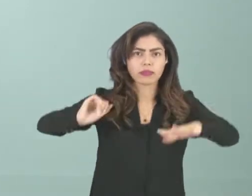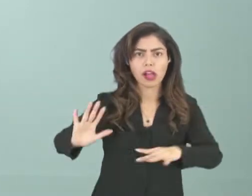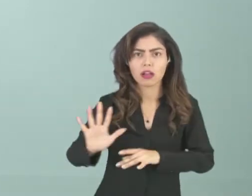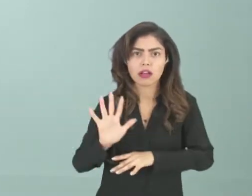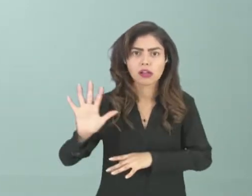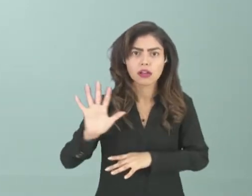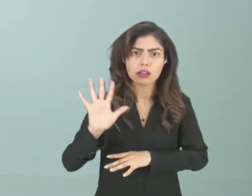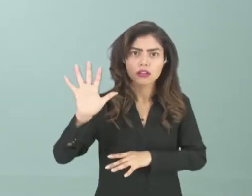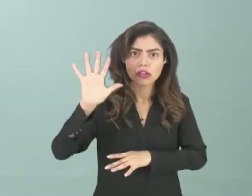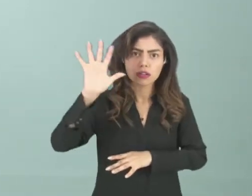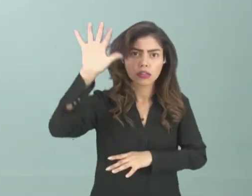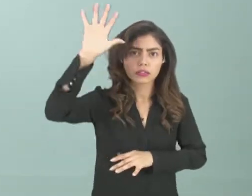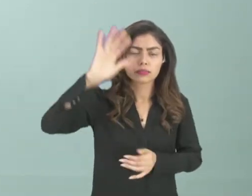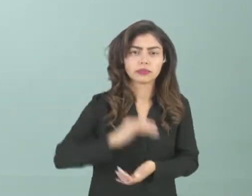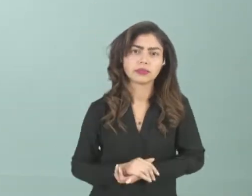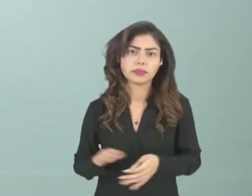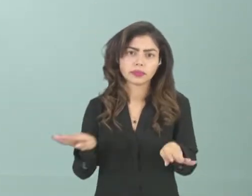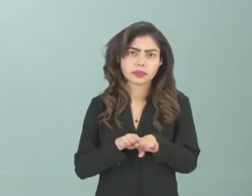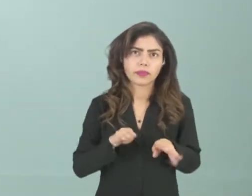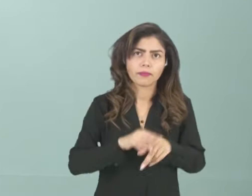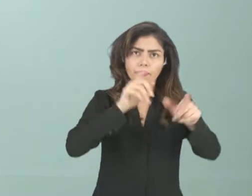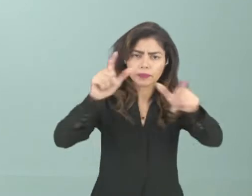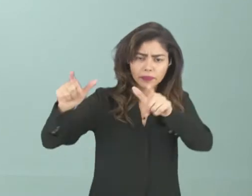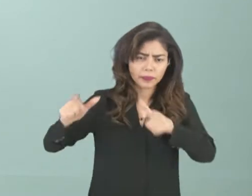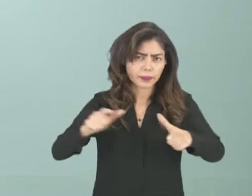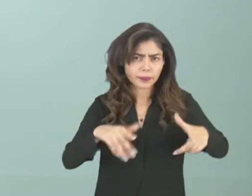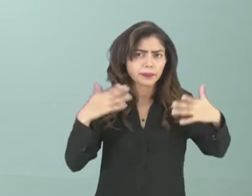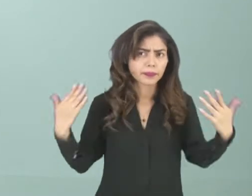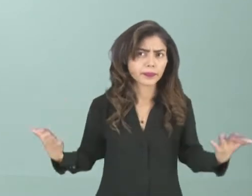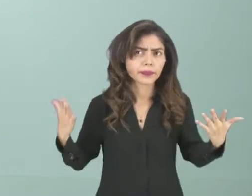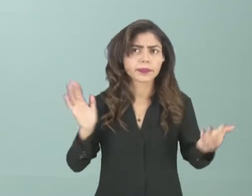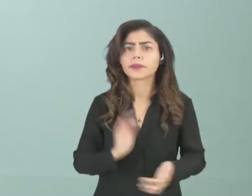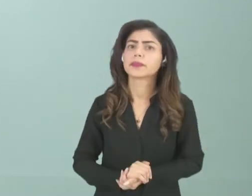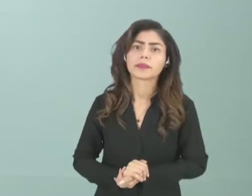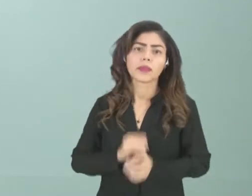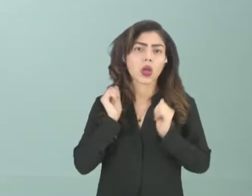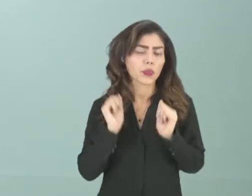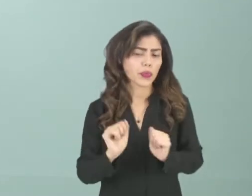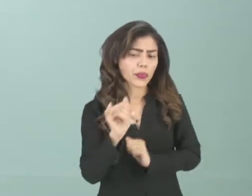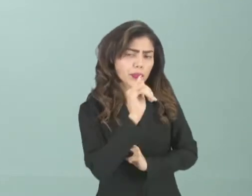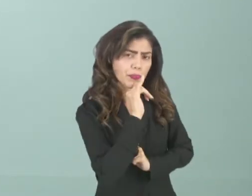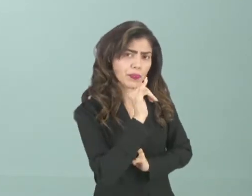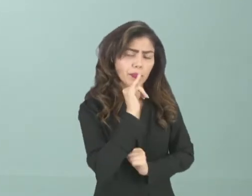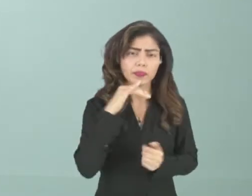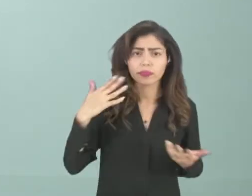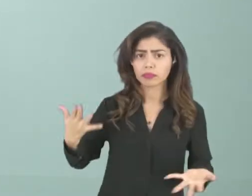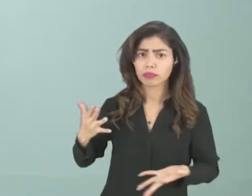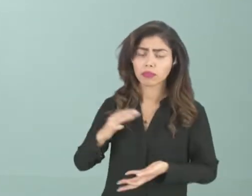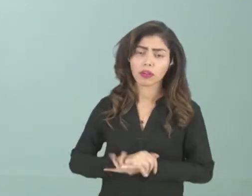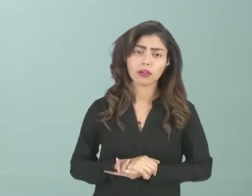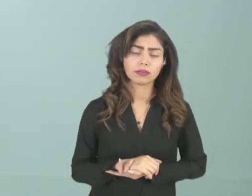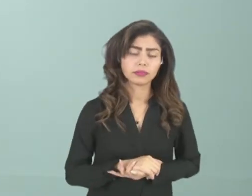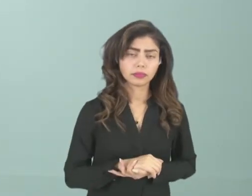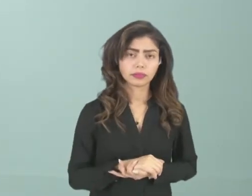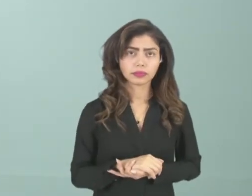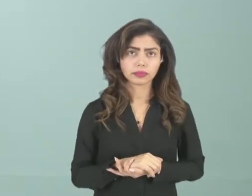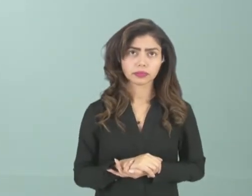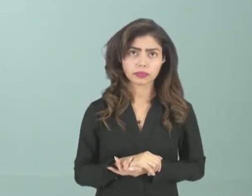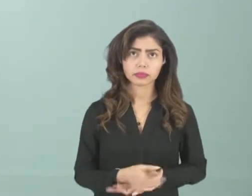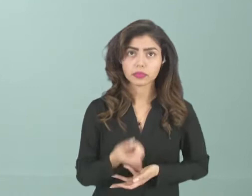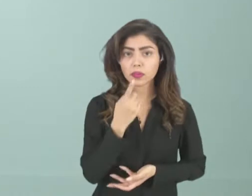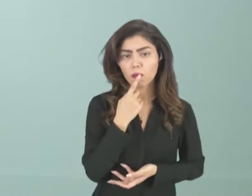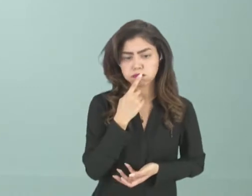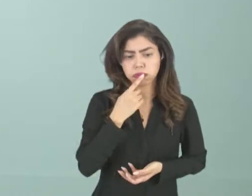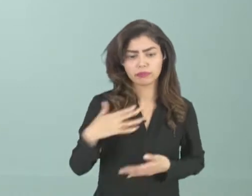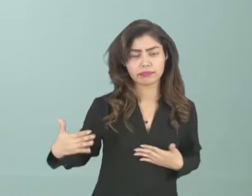esses espaços, muitas vezes, são espaços onde, por exemplo, são espaços que vão ficar perto